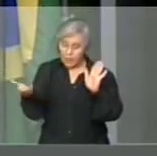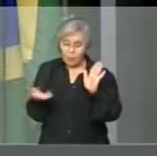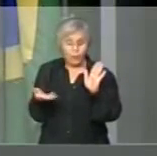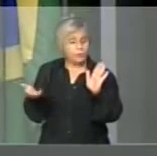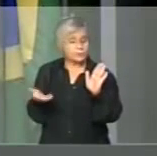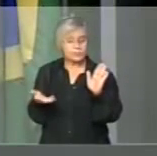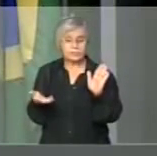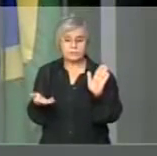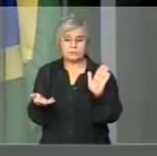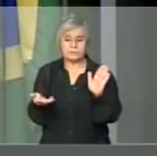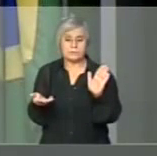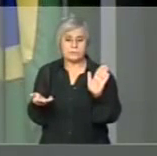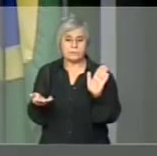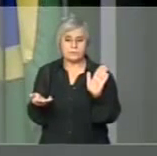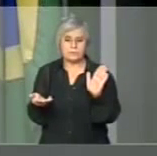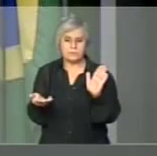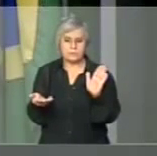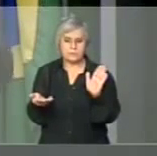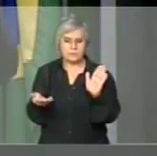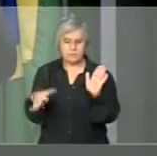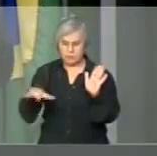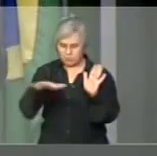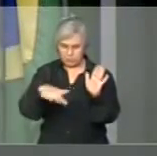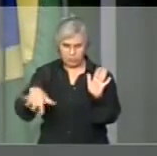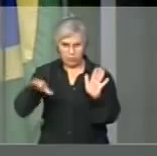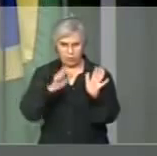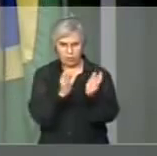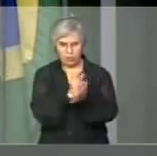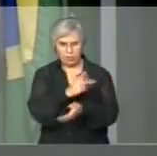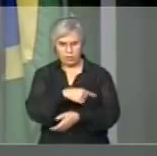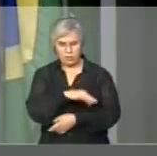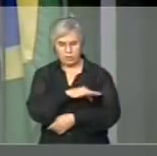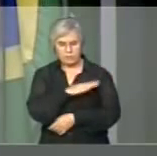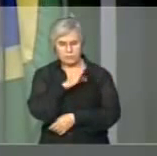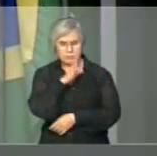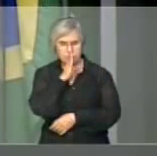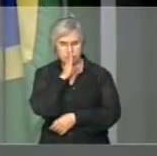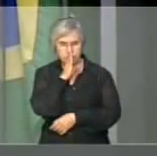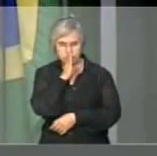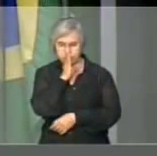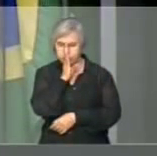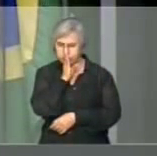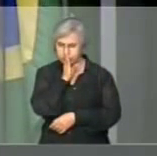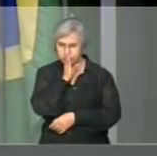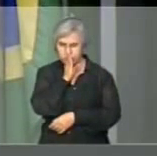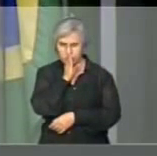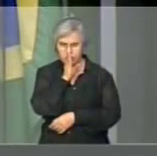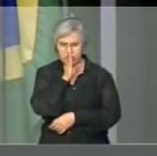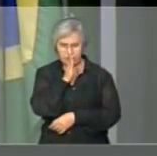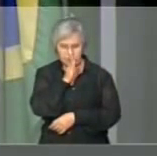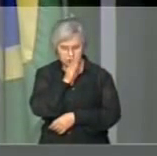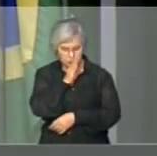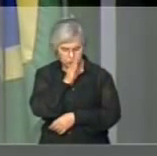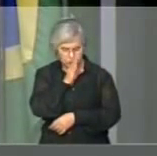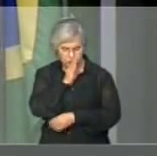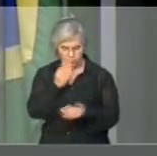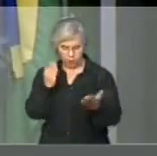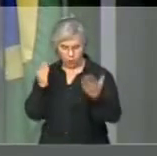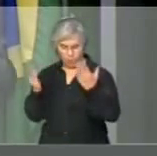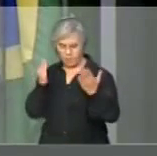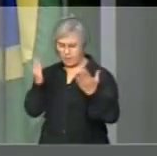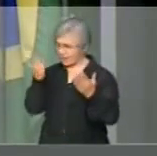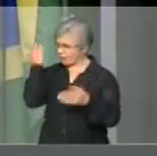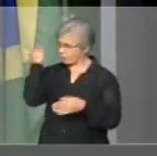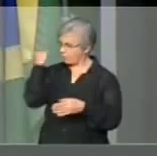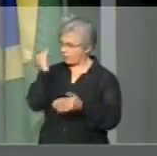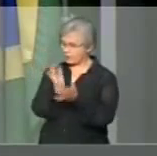hoje. O silêncio do PT não é a histeria do PT do passado. E o que